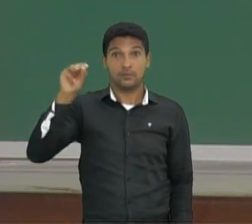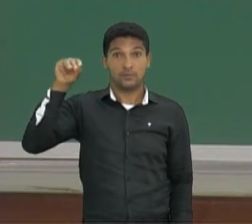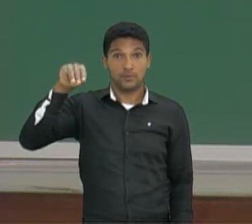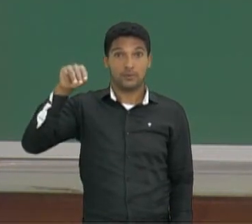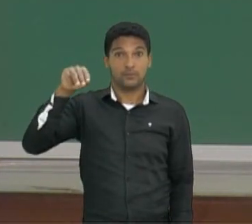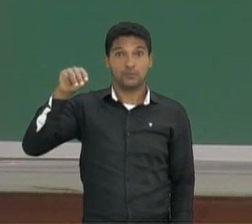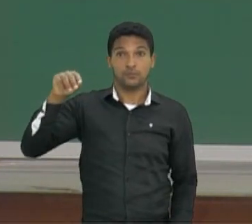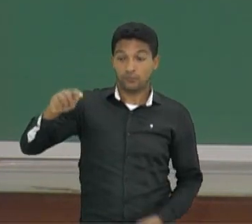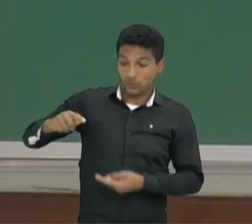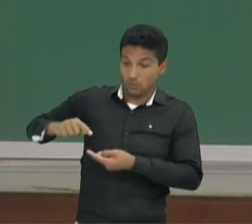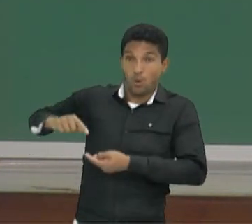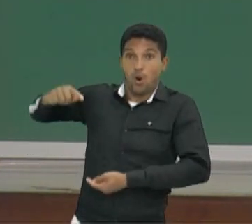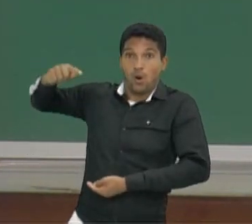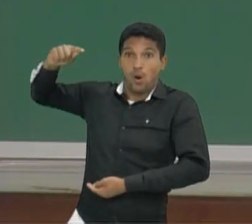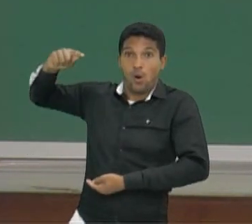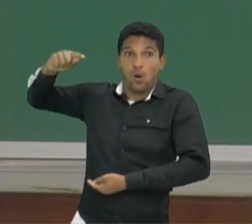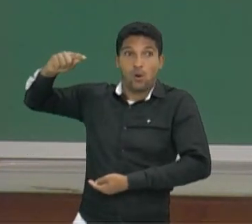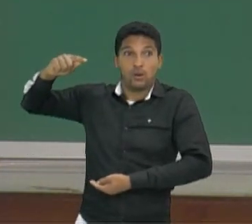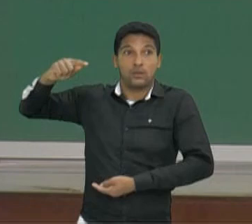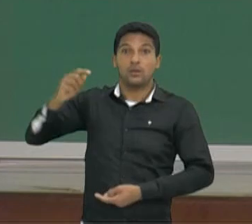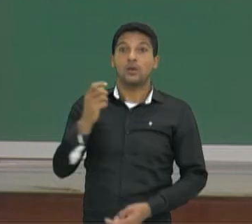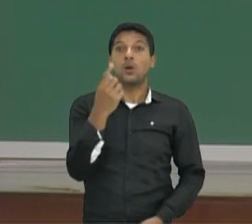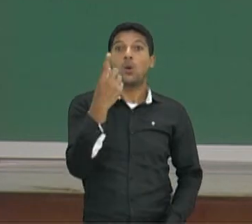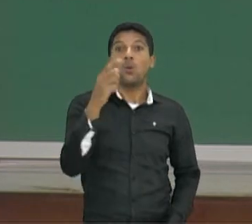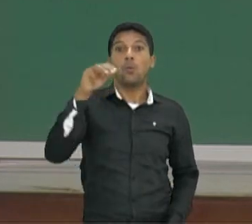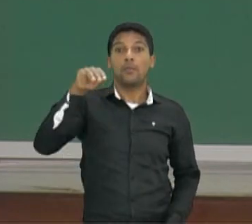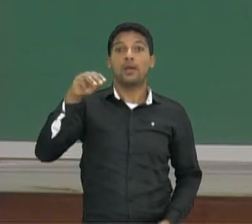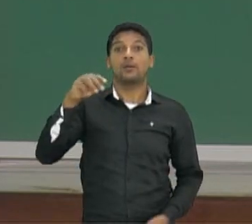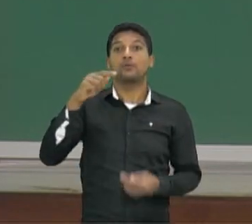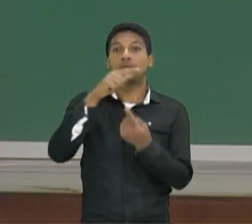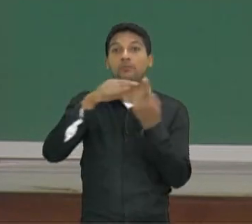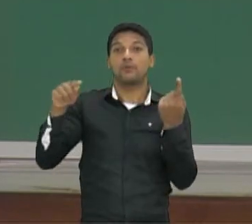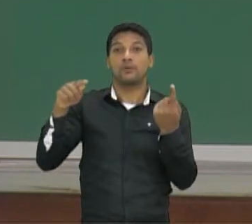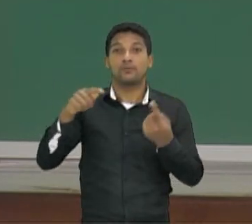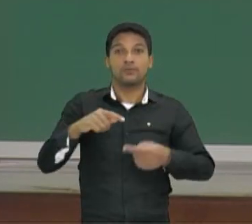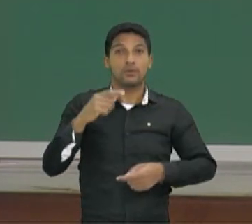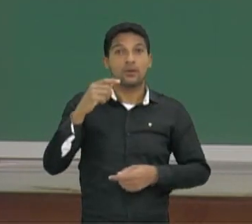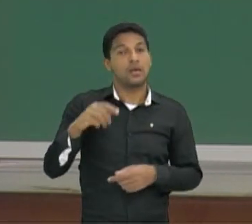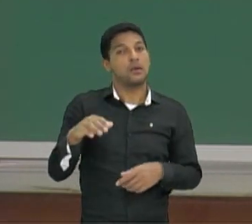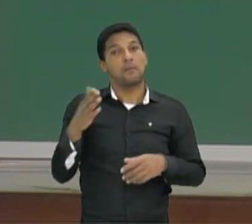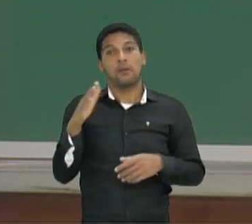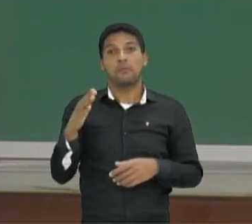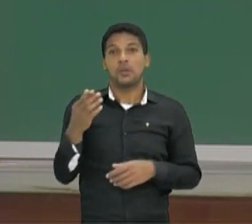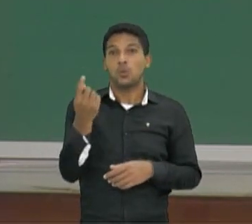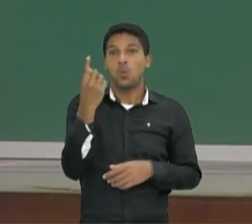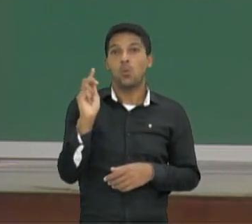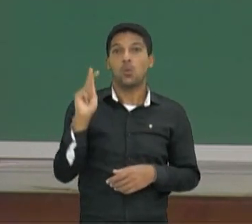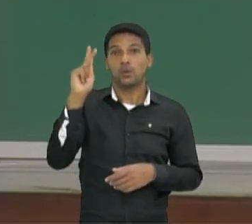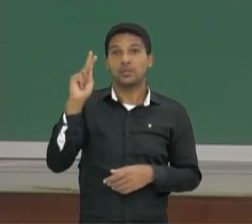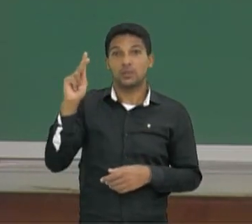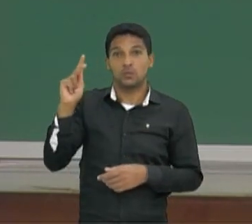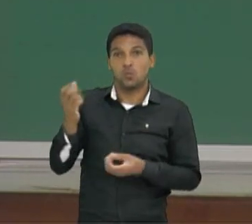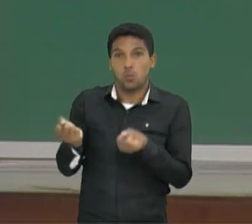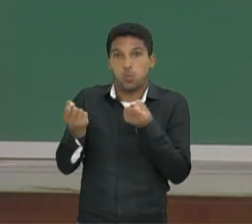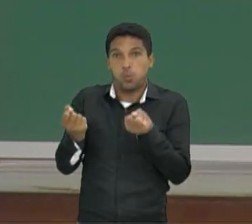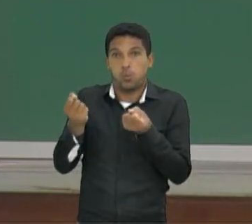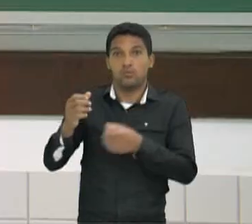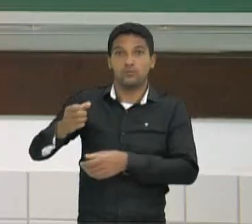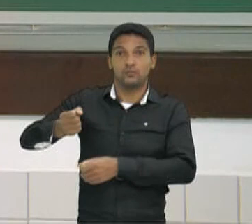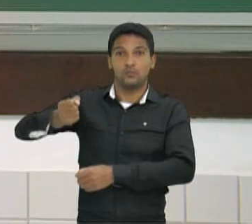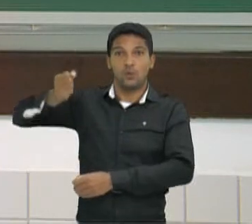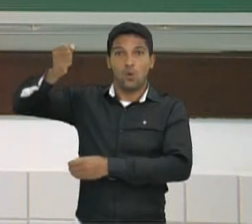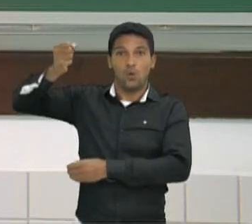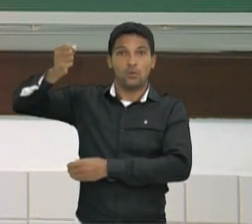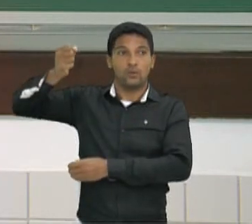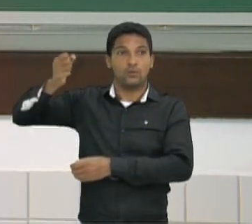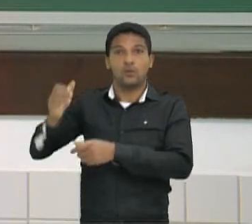escolher até um taco de 1,5 m e pesa até 1 kg, né? Então vai variar aí dependendo do atleta, do tamanho do atleta também, né? Então atletas